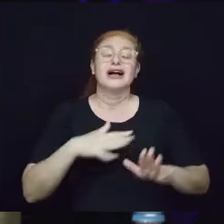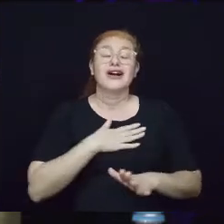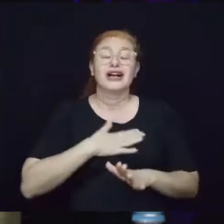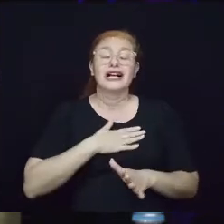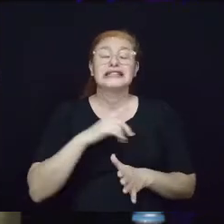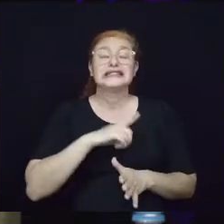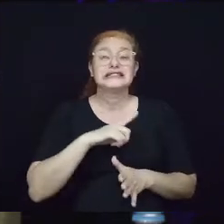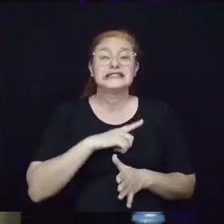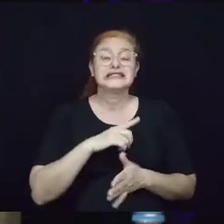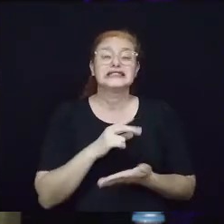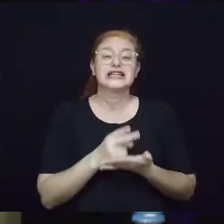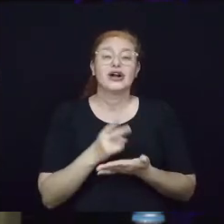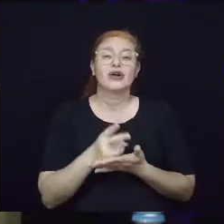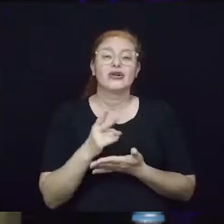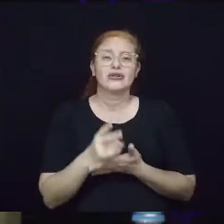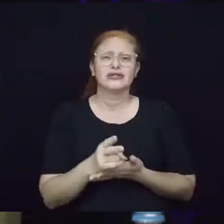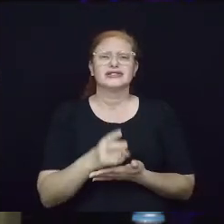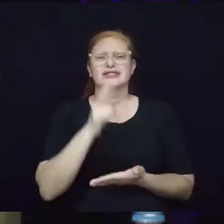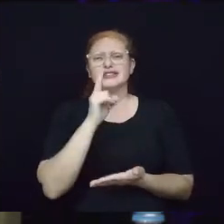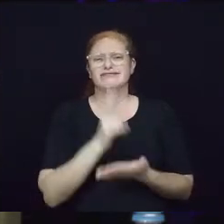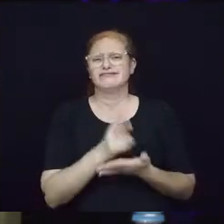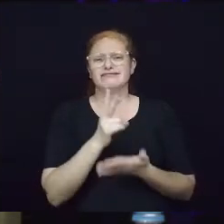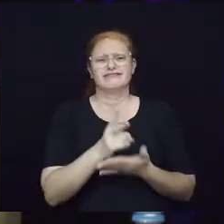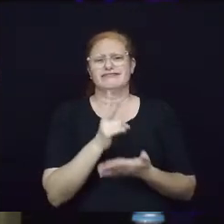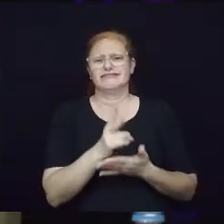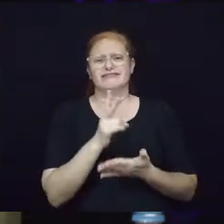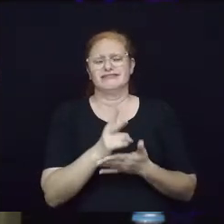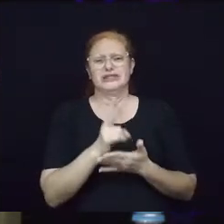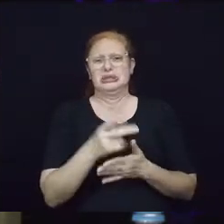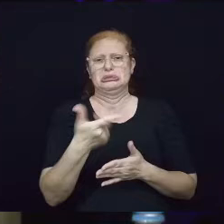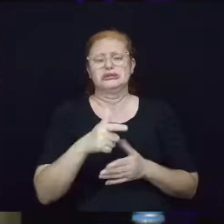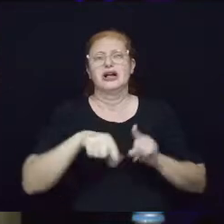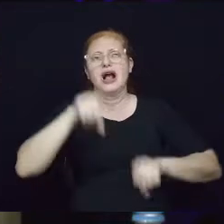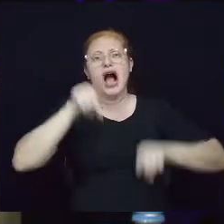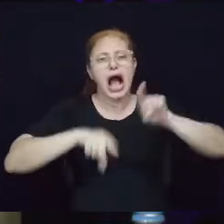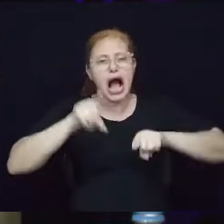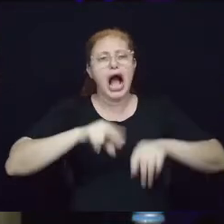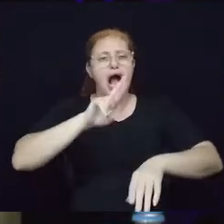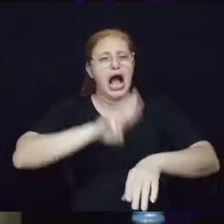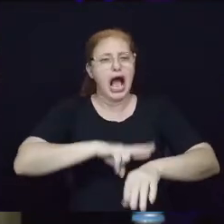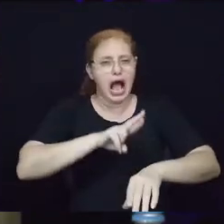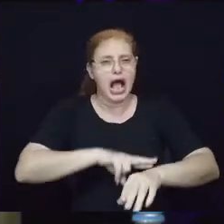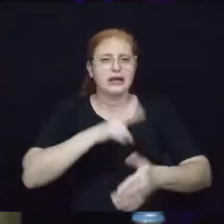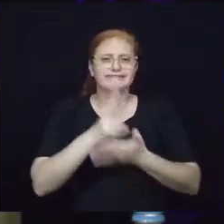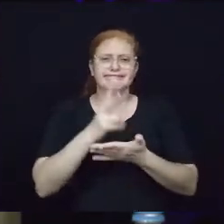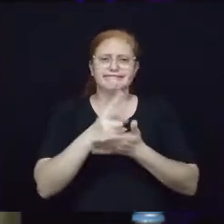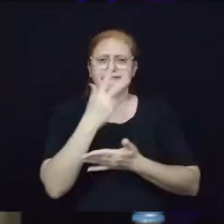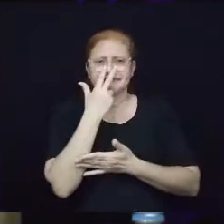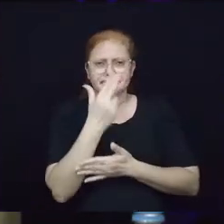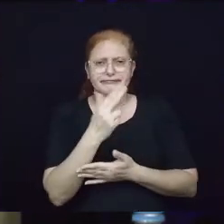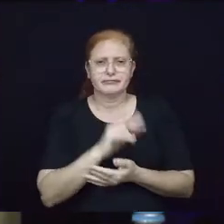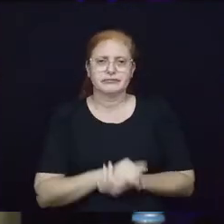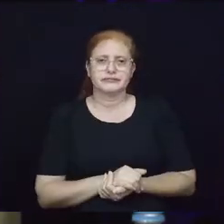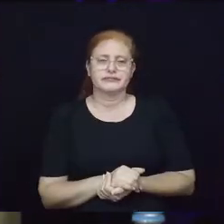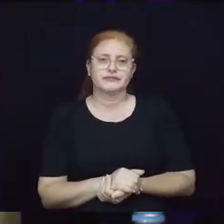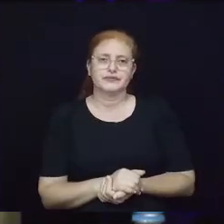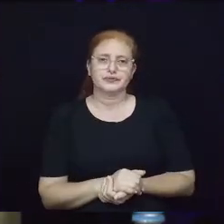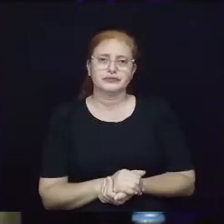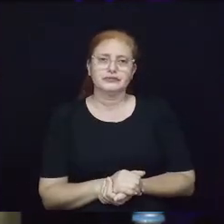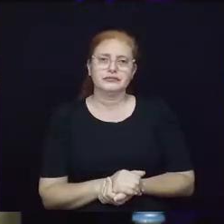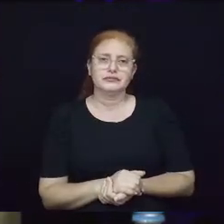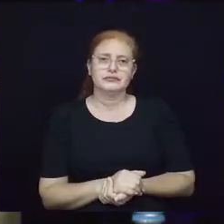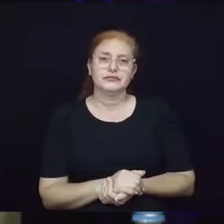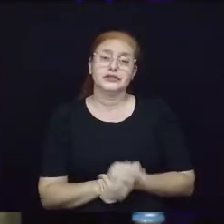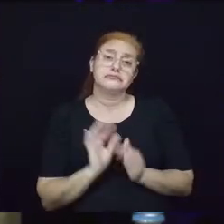gostava que tinha essa coisa constante atrás, que não ficava essa variação de ritmo, e era sempre igual.